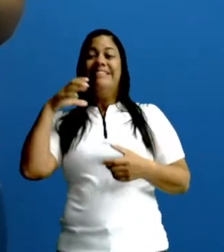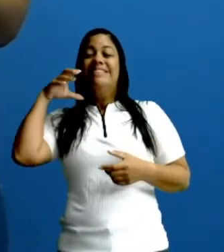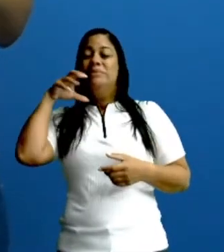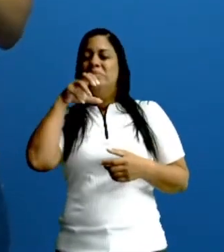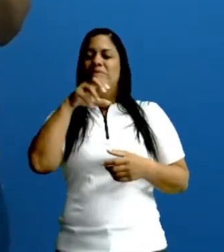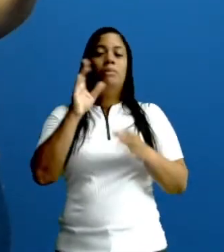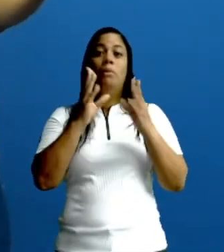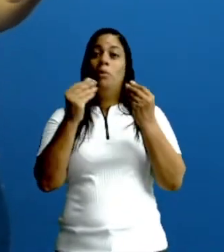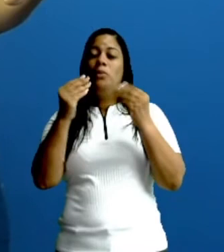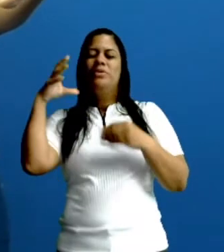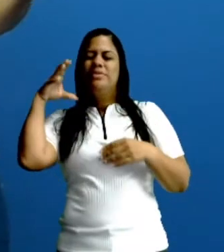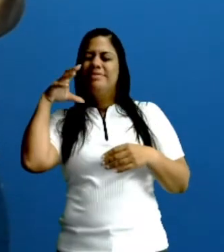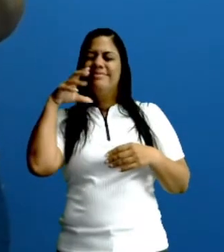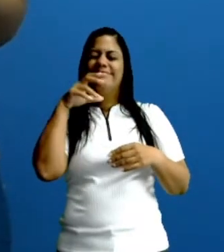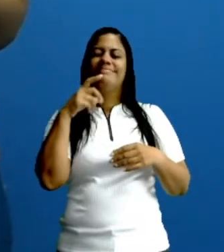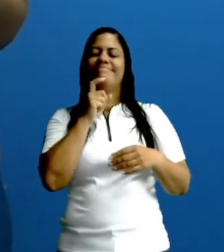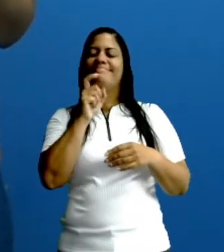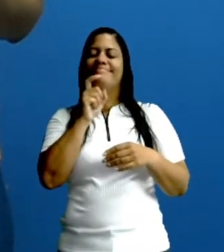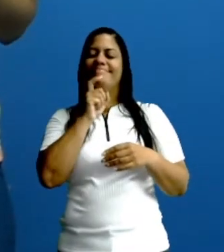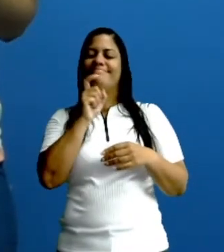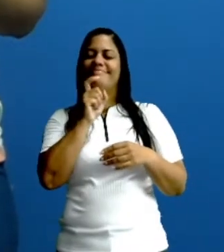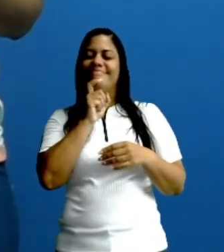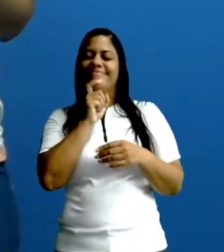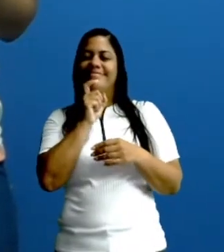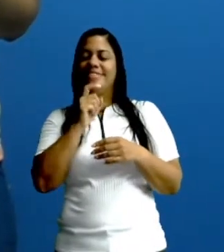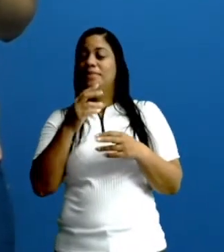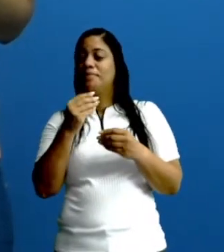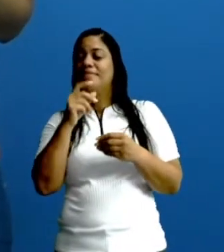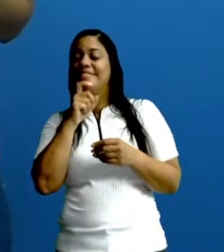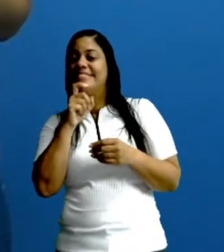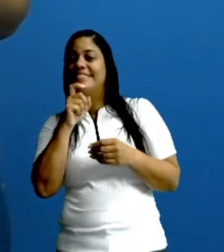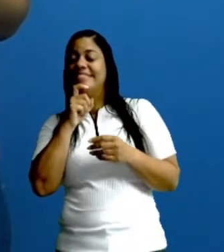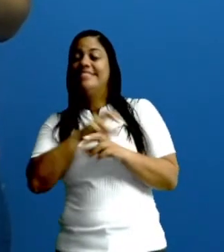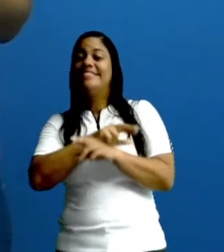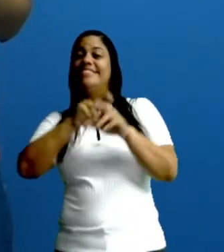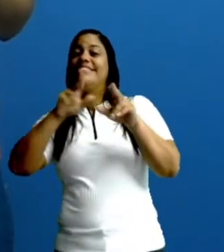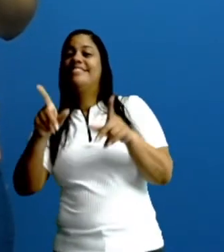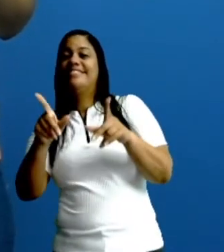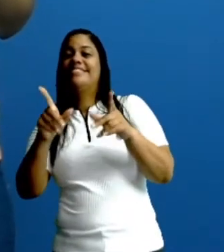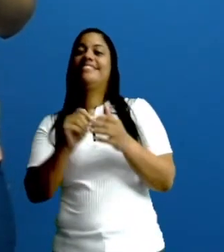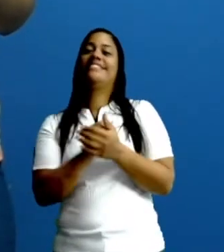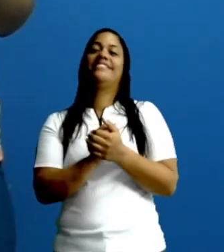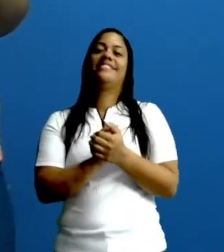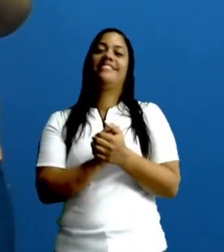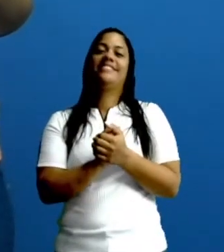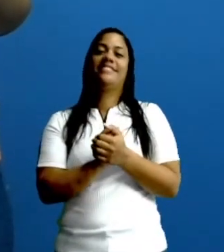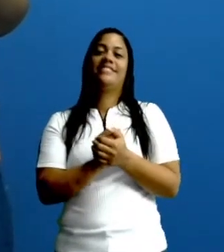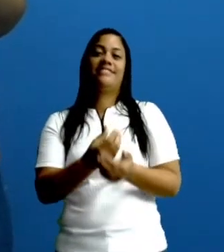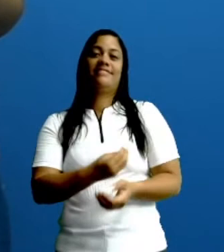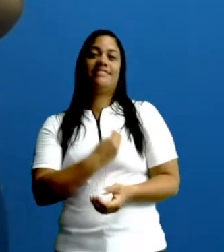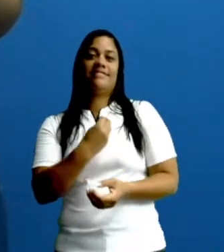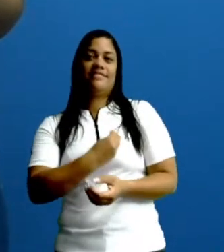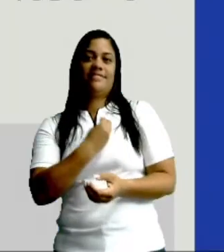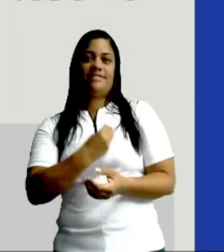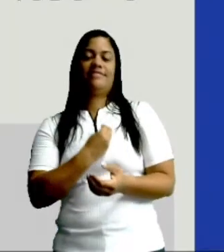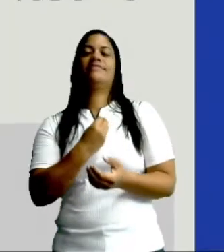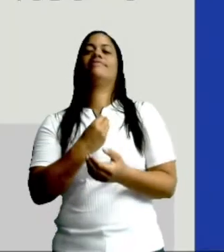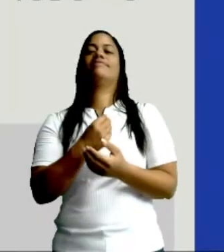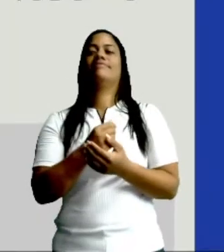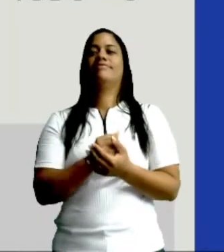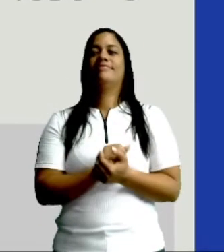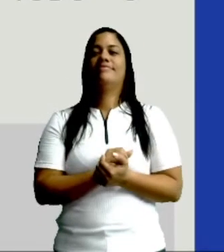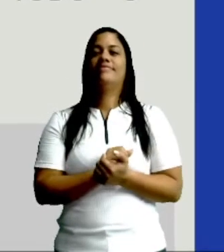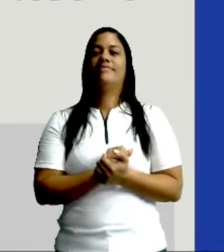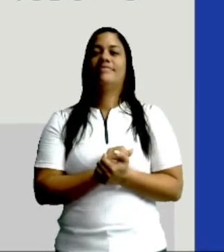extremo é sempre neve. Então são condições diferenciadas ainda mais para essa sobrevivência nesses climas de